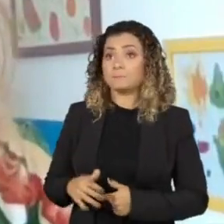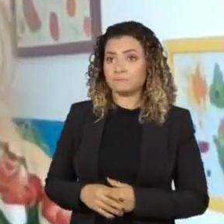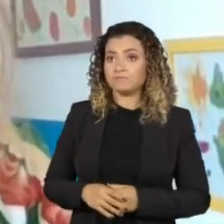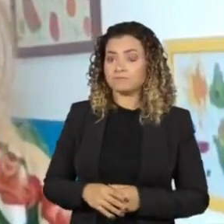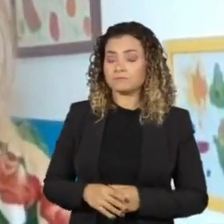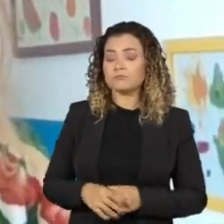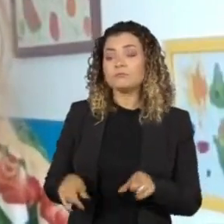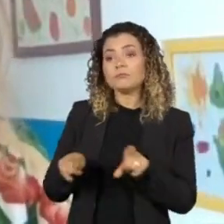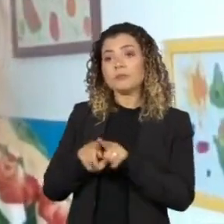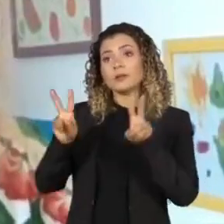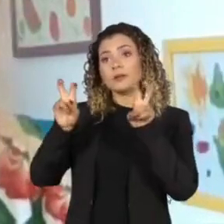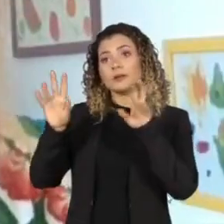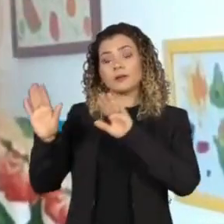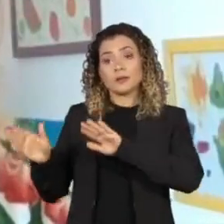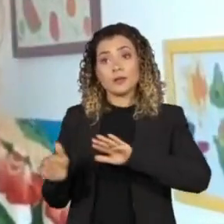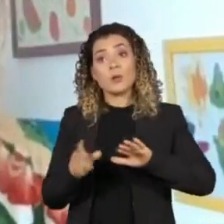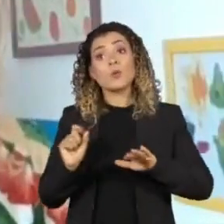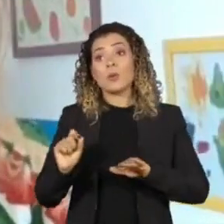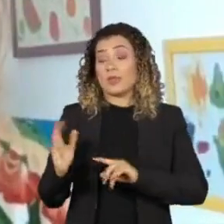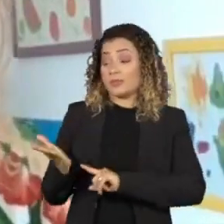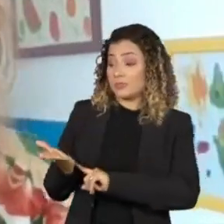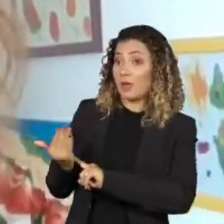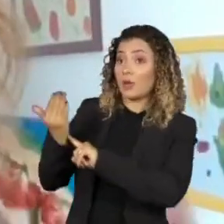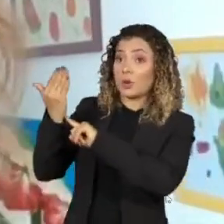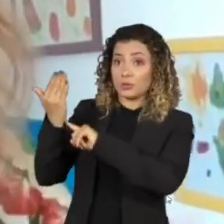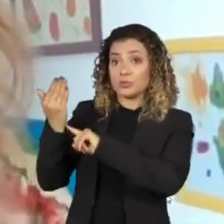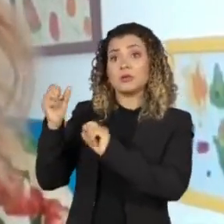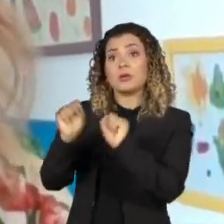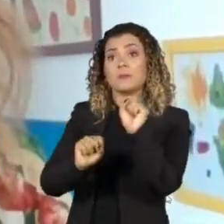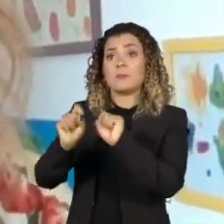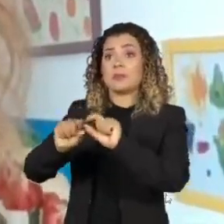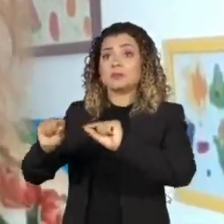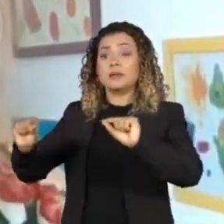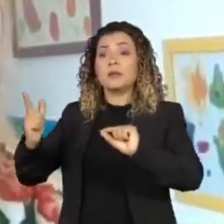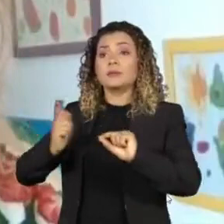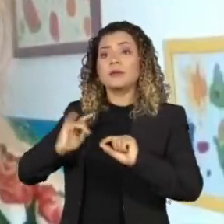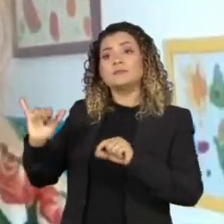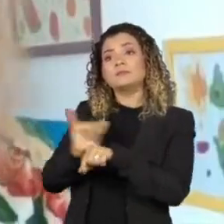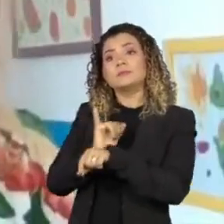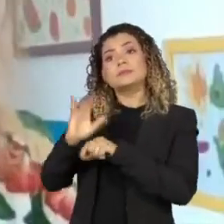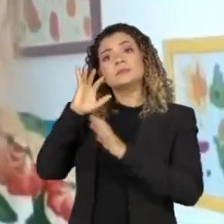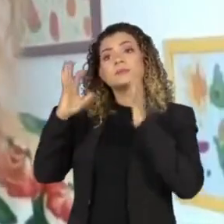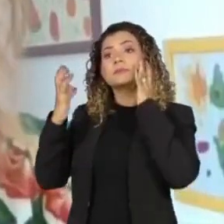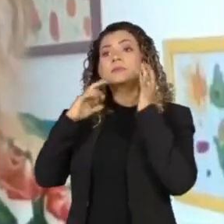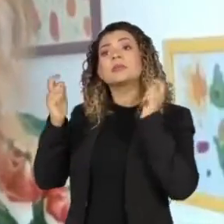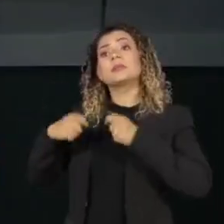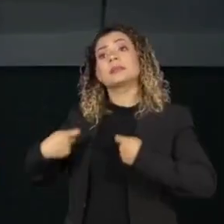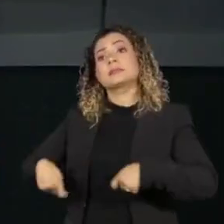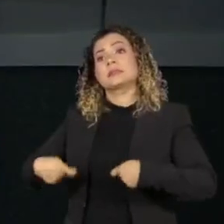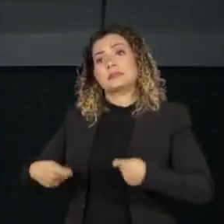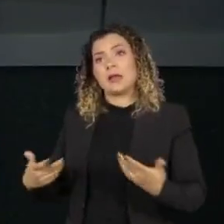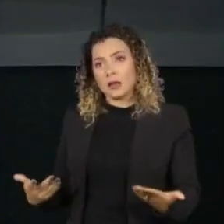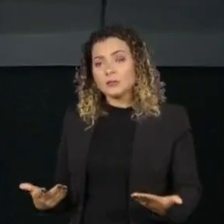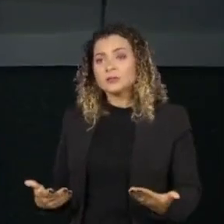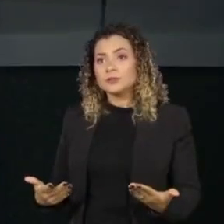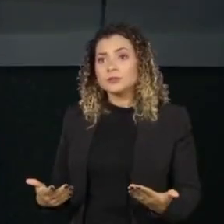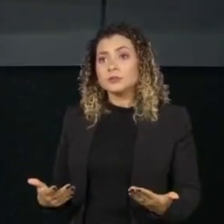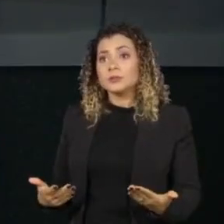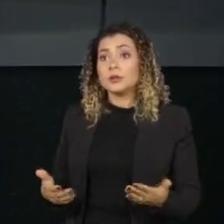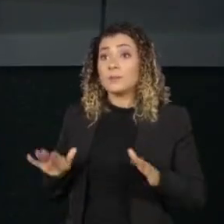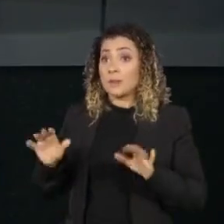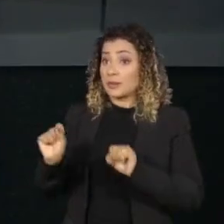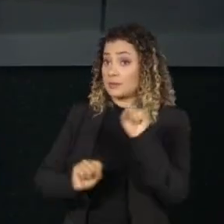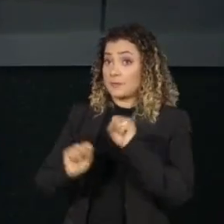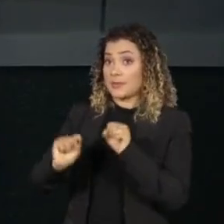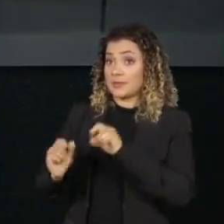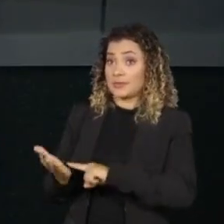às tecnologias, é claro que as empresas de tecnologia, elas desenvolvem soluções que, em tese, são necessidades. Então, as empresas